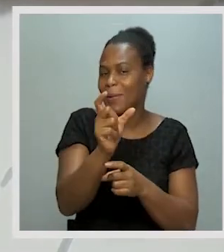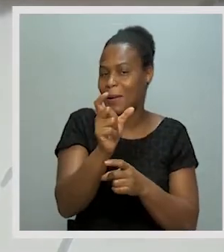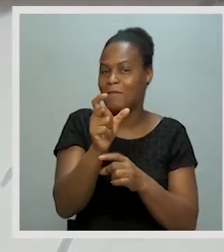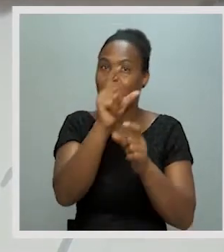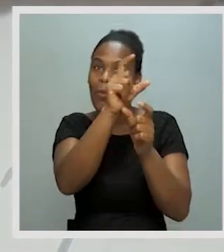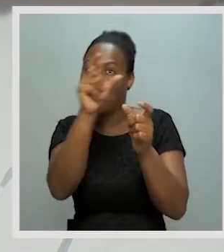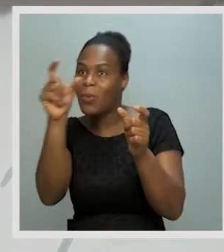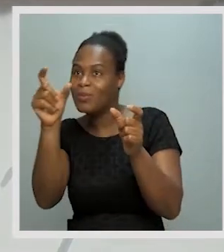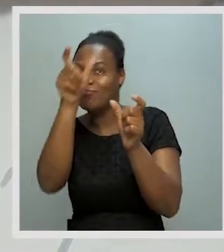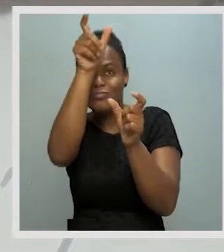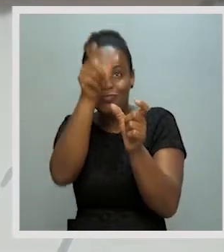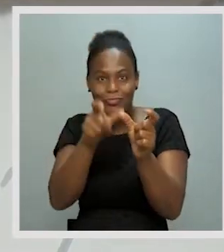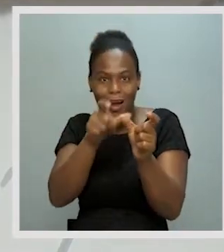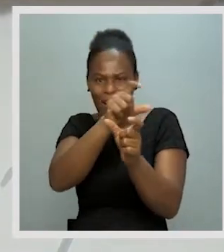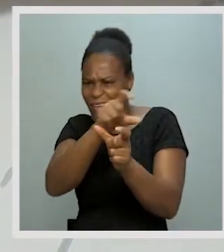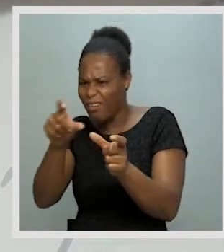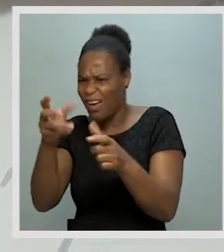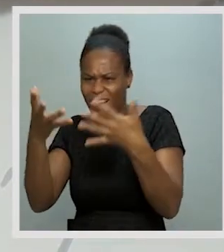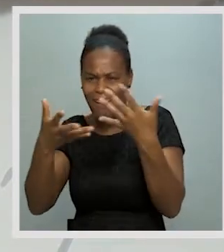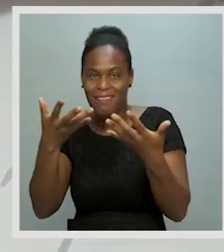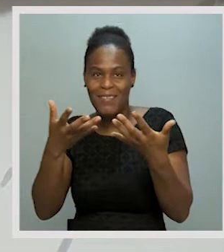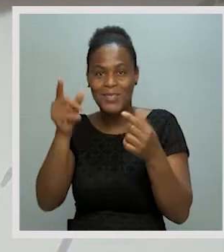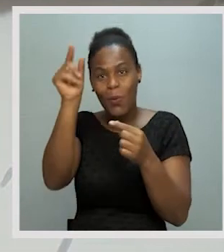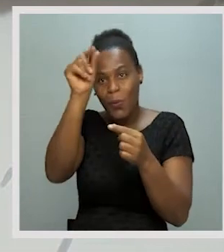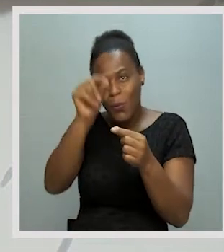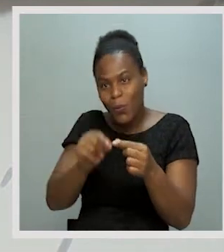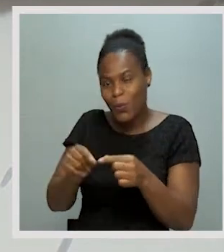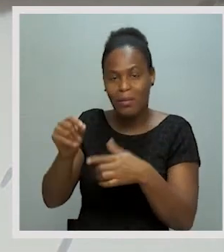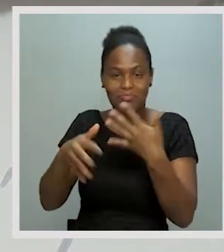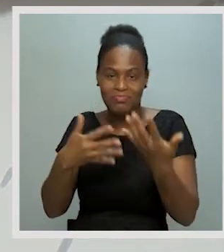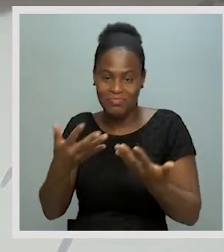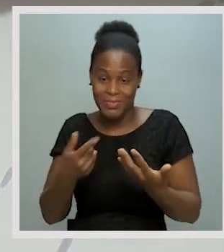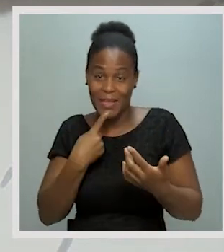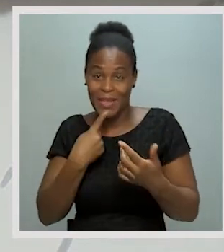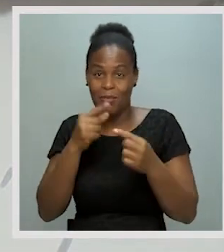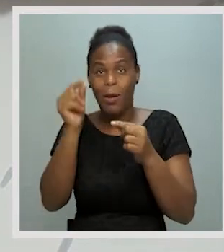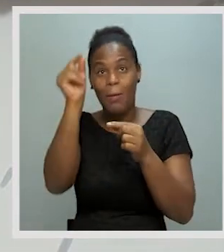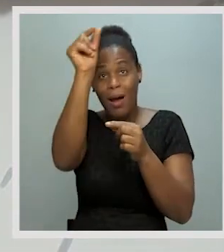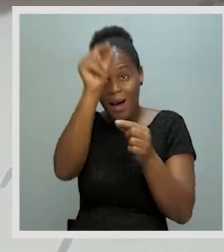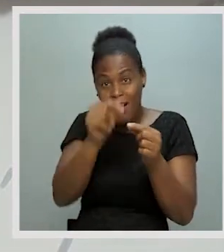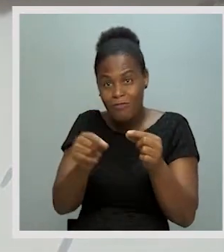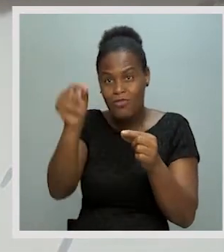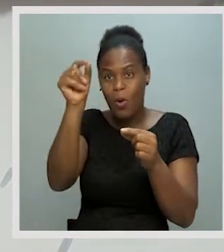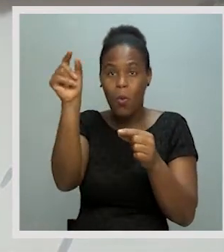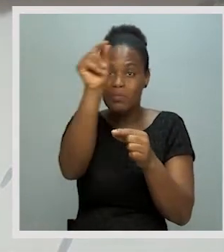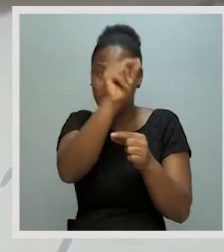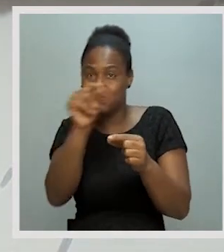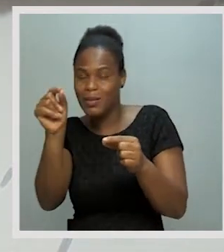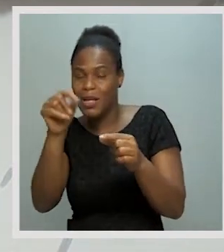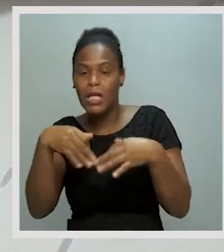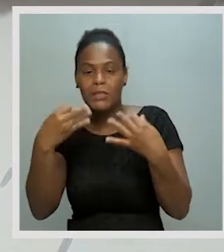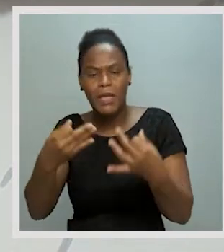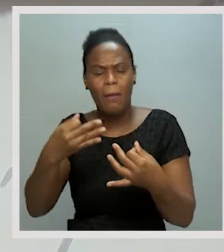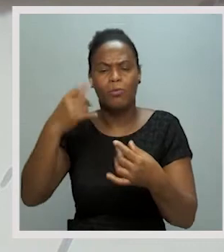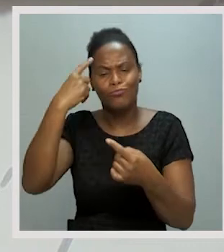essas palavras. Daí nós temos sempre a intenção de brincar, de